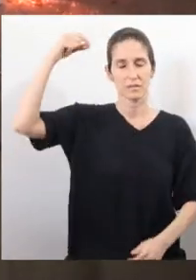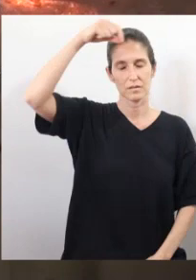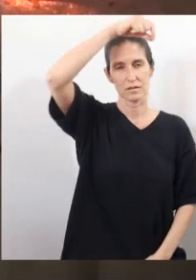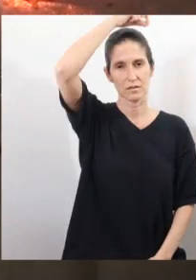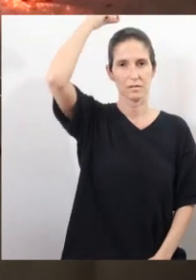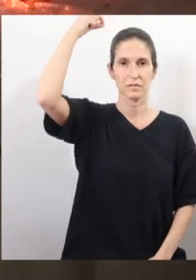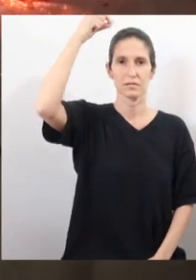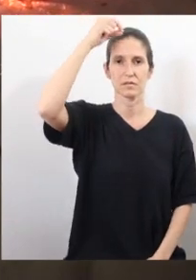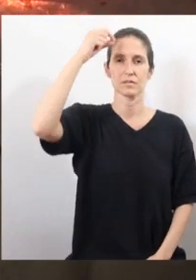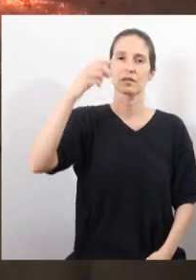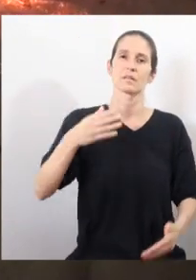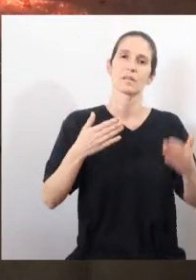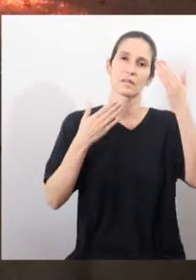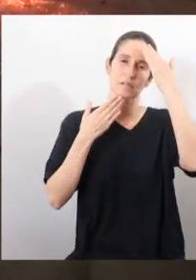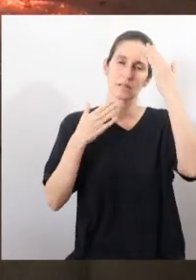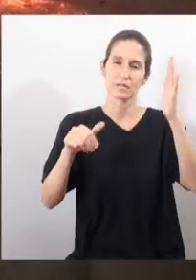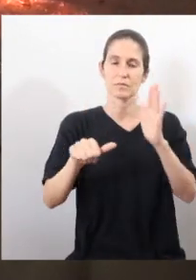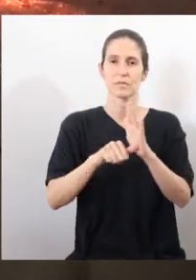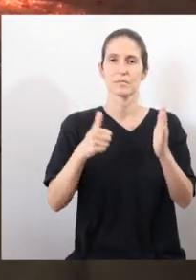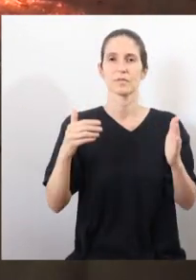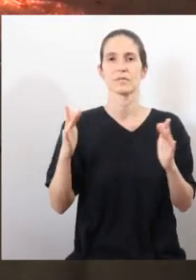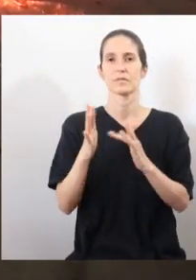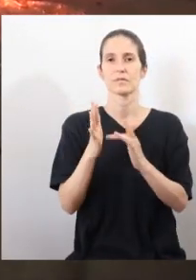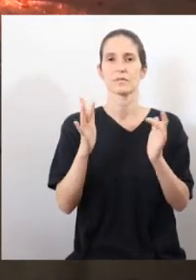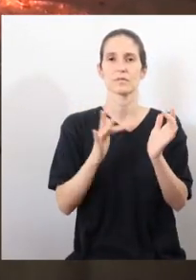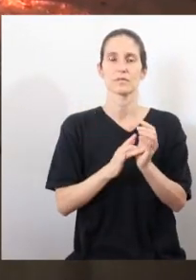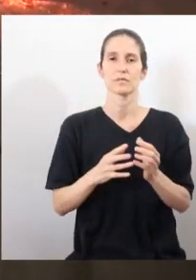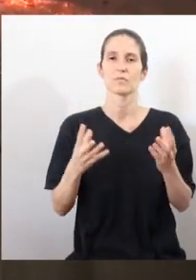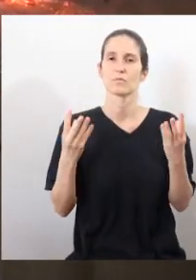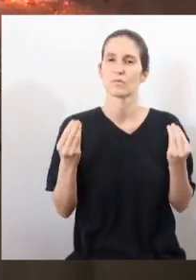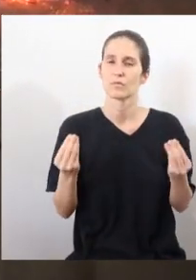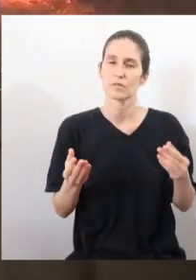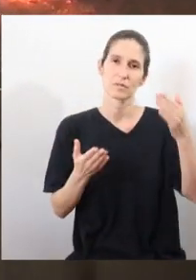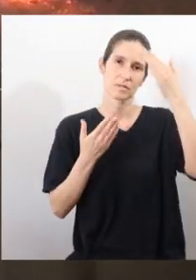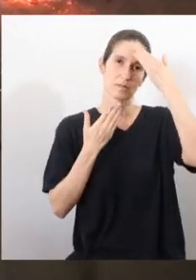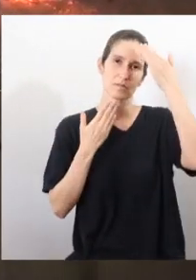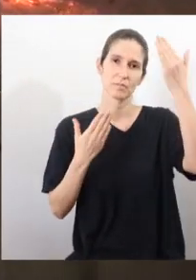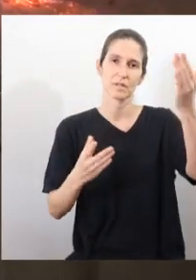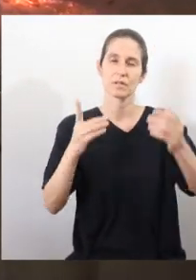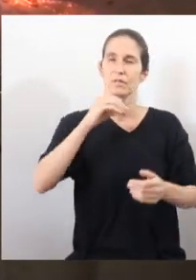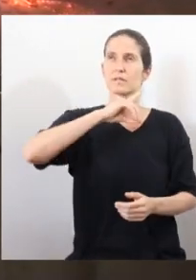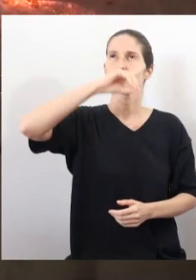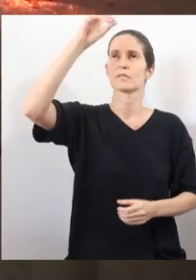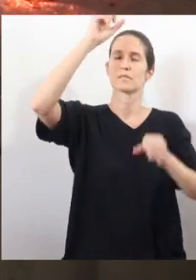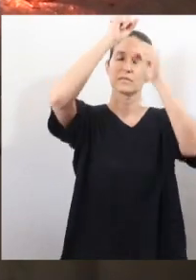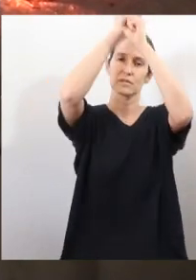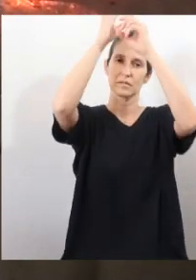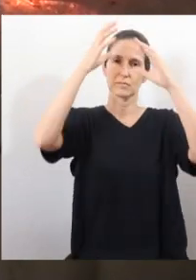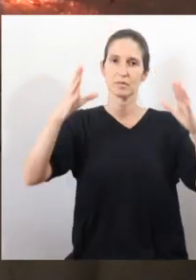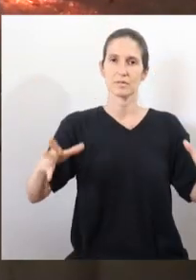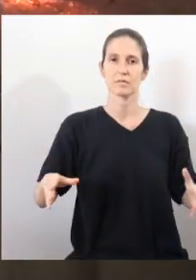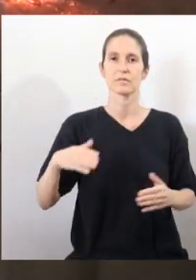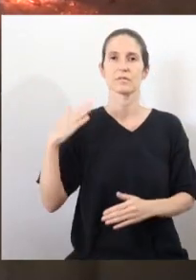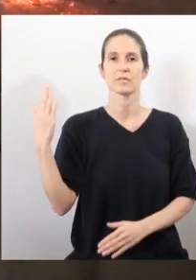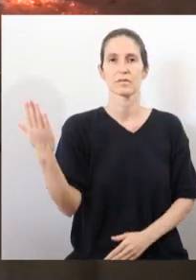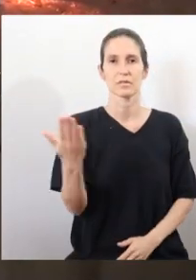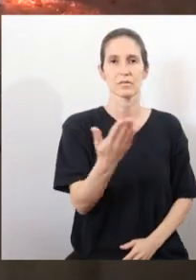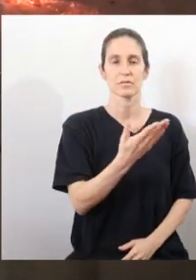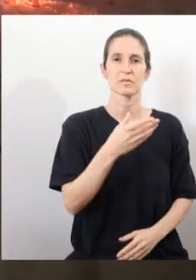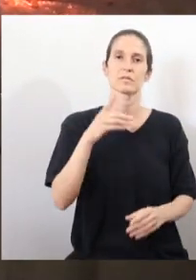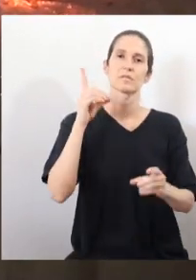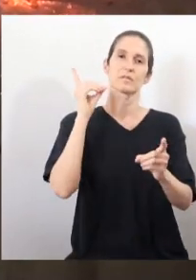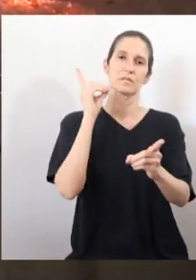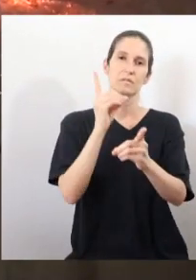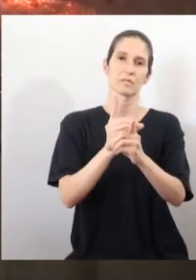minha mentora espiritual. A Jesus em primeiro lugar. Muito obrigada a todos. Que Deus abençoe